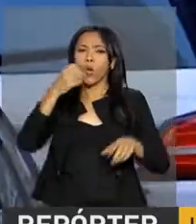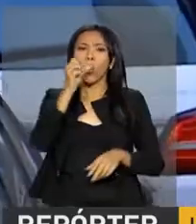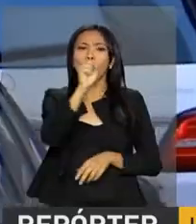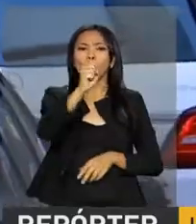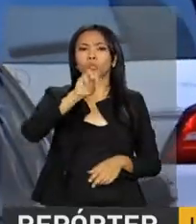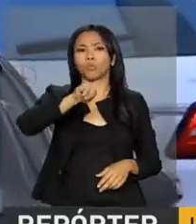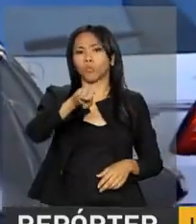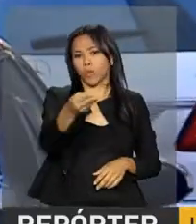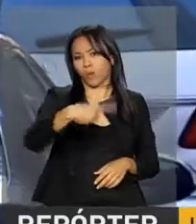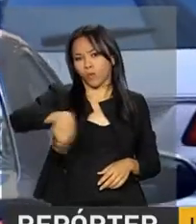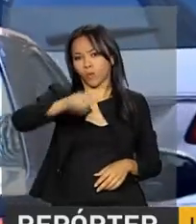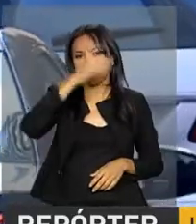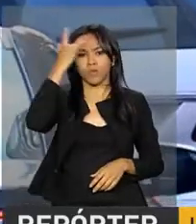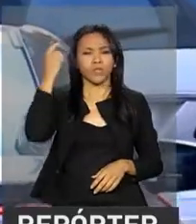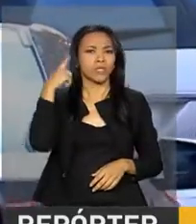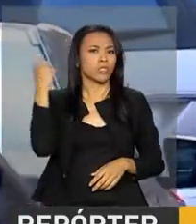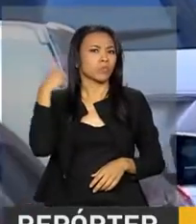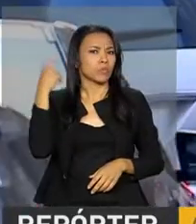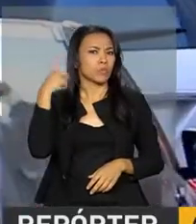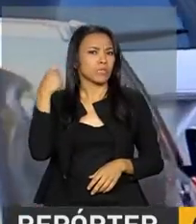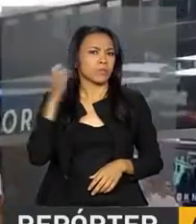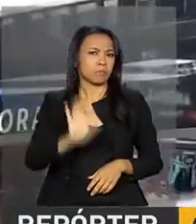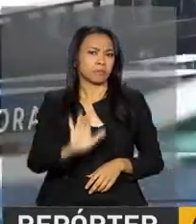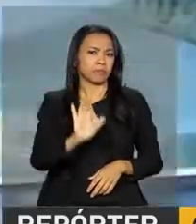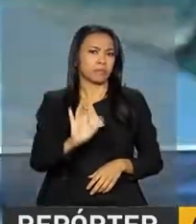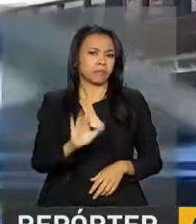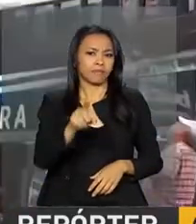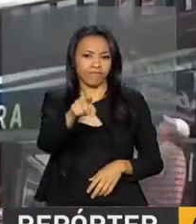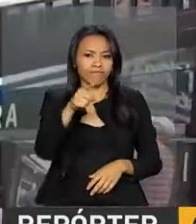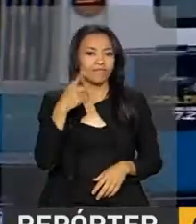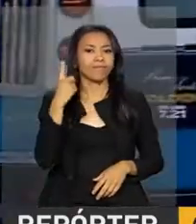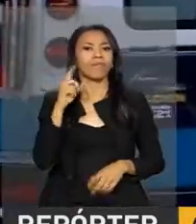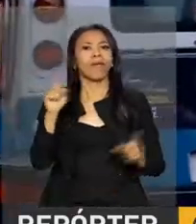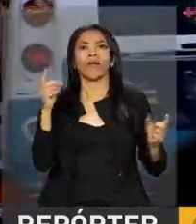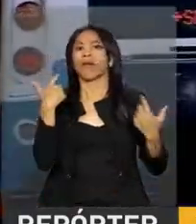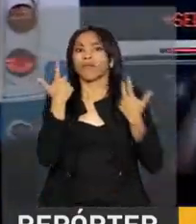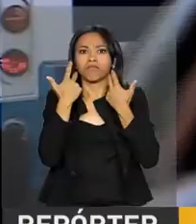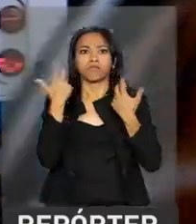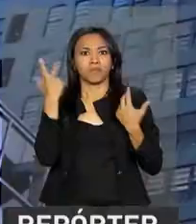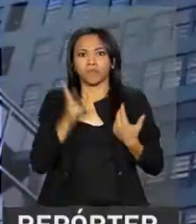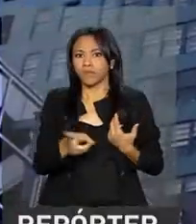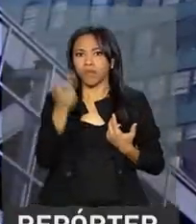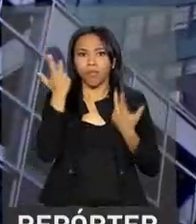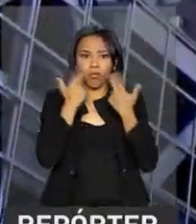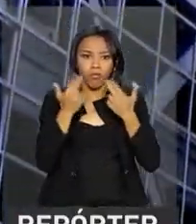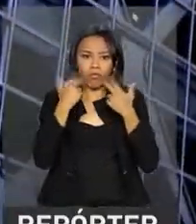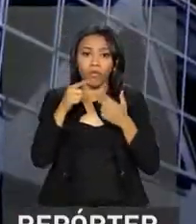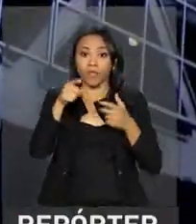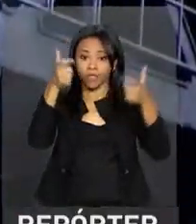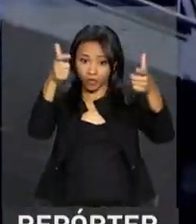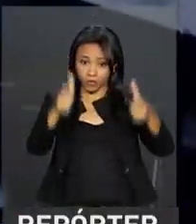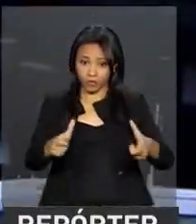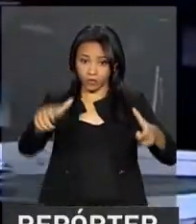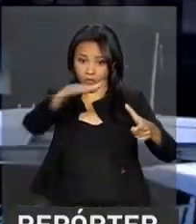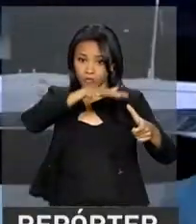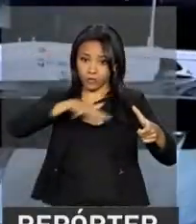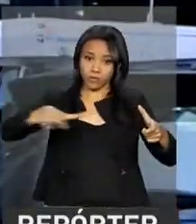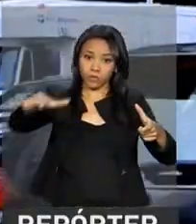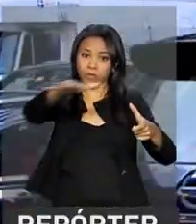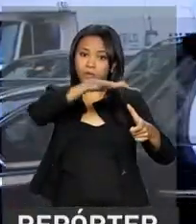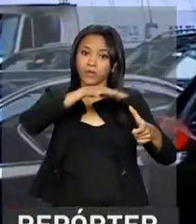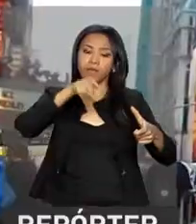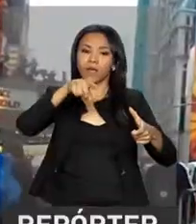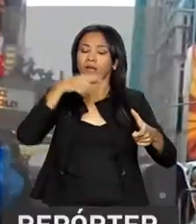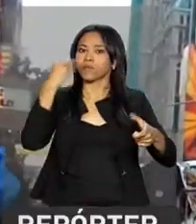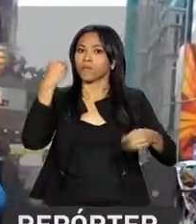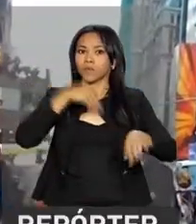habitantes o som das buzinas e das sirenes como filha sonora uma vez por ano uma razão se transforma de ilha dos arranha-céus e do